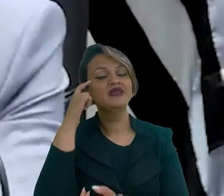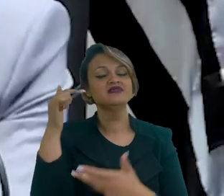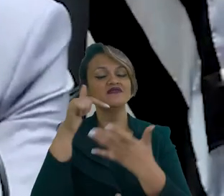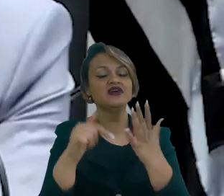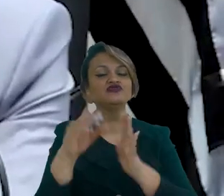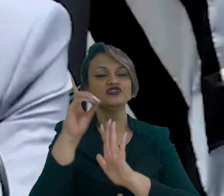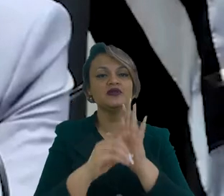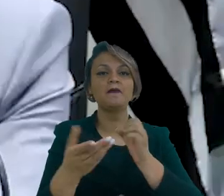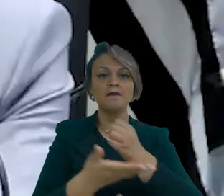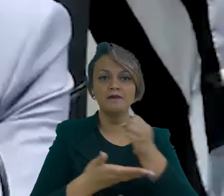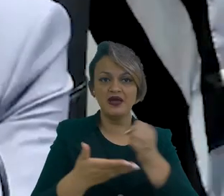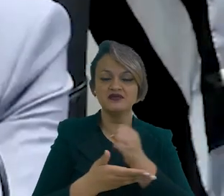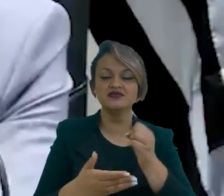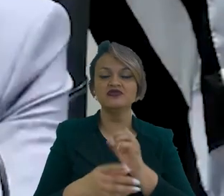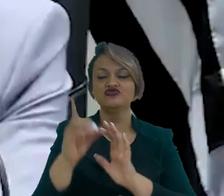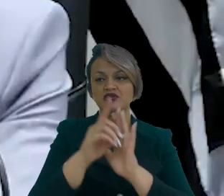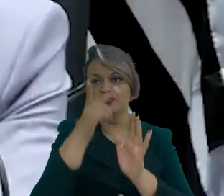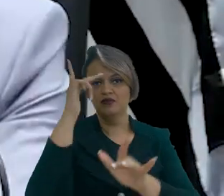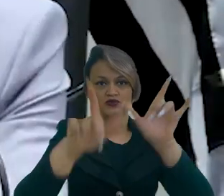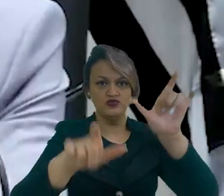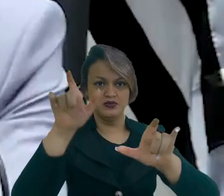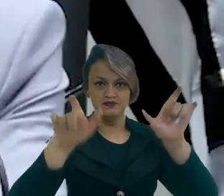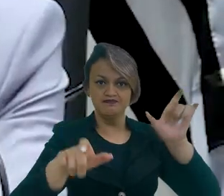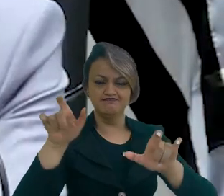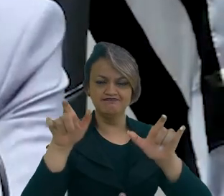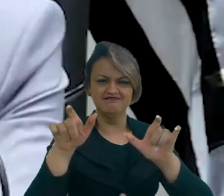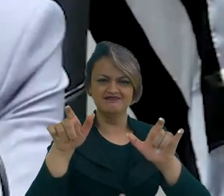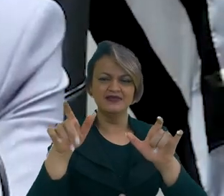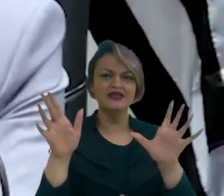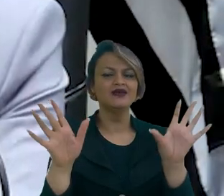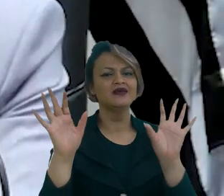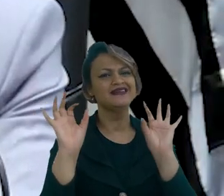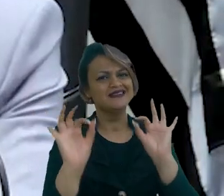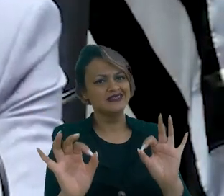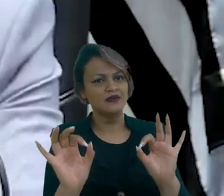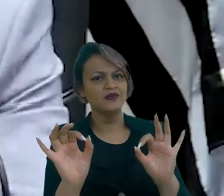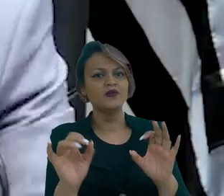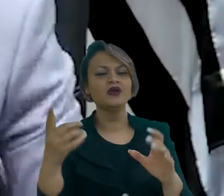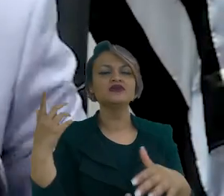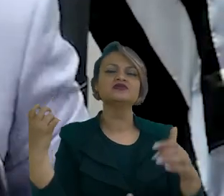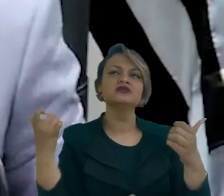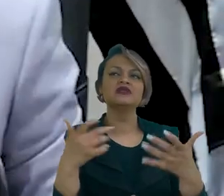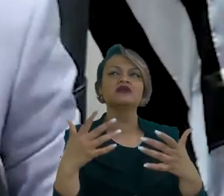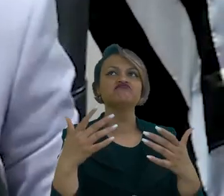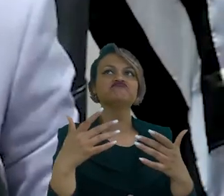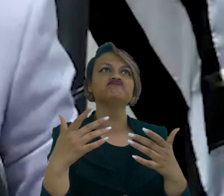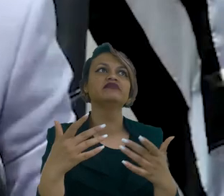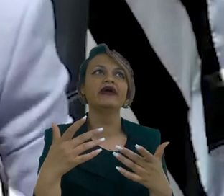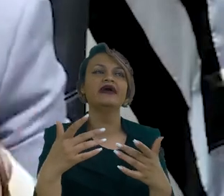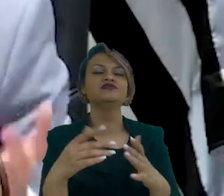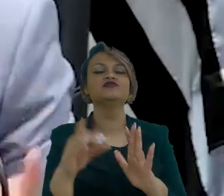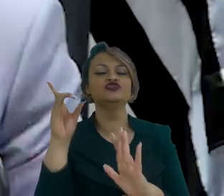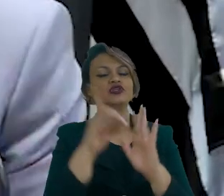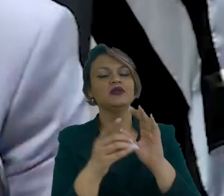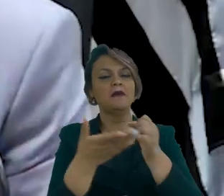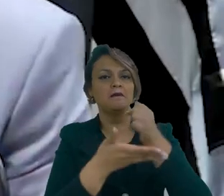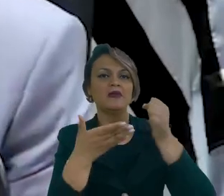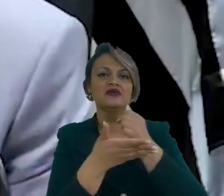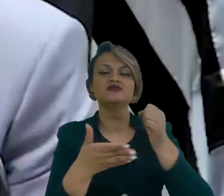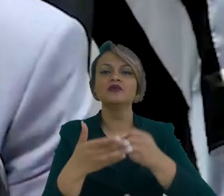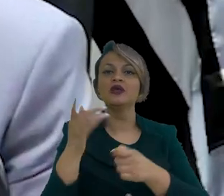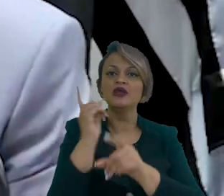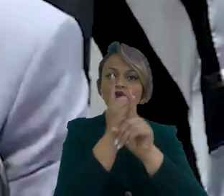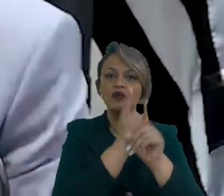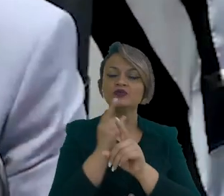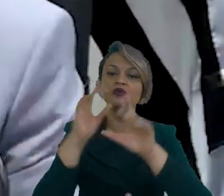levaria em consideração os direitos fundamentais dos direitos da personalidade por certo é quando a gente falava até o momento de